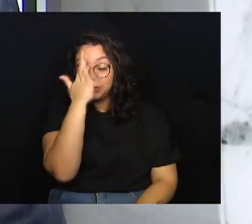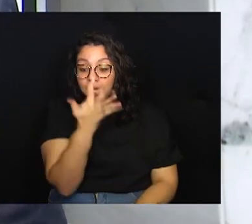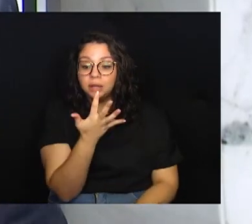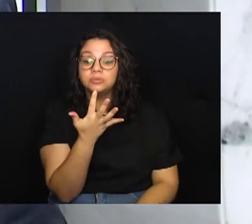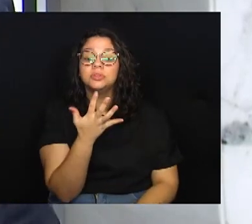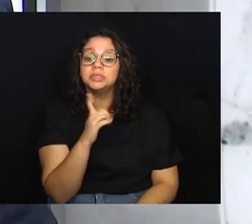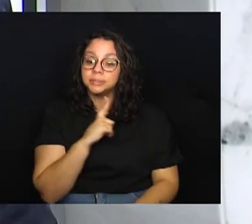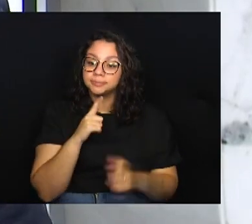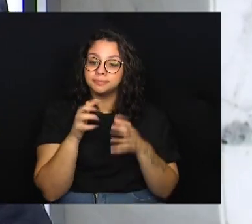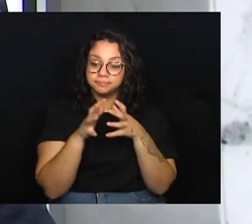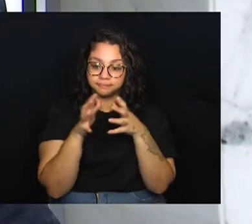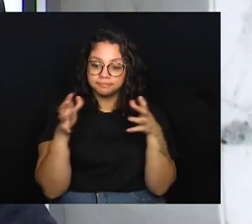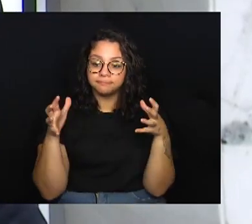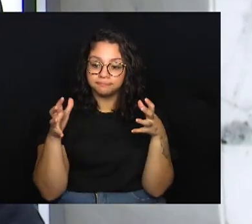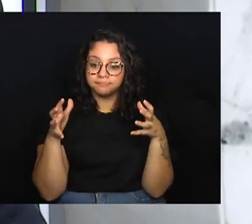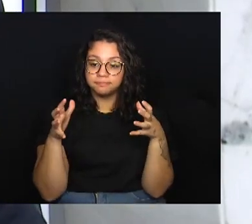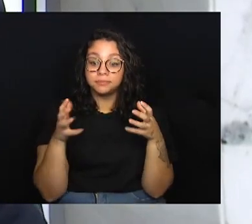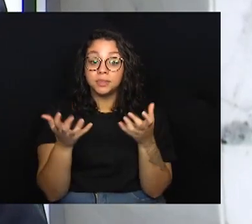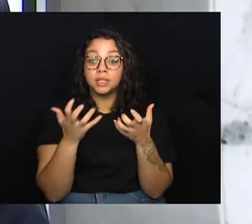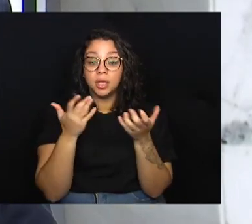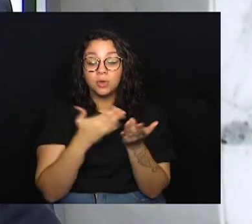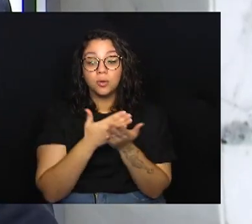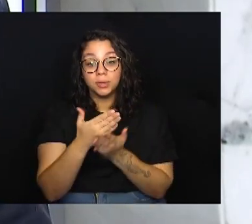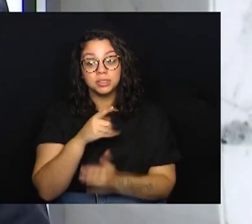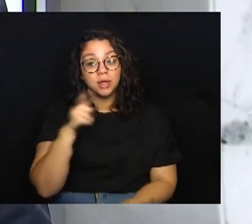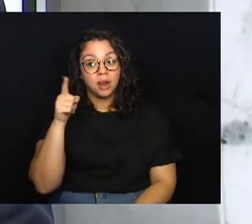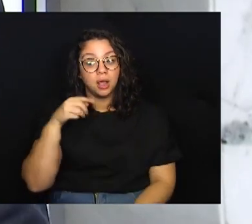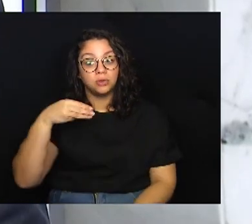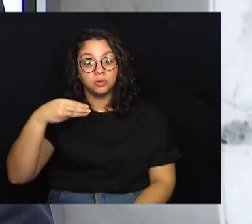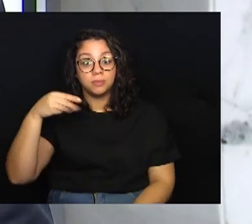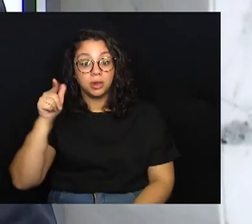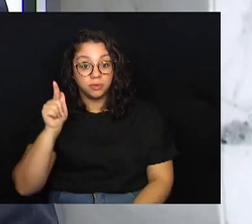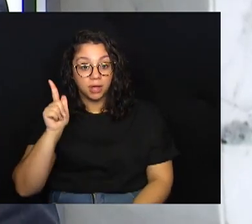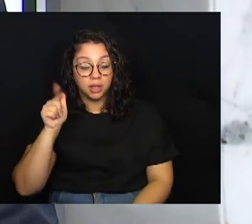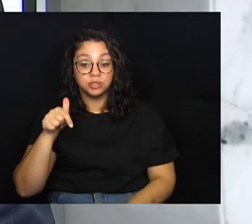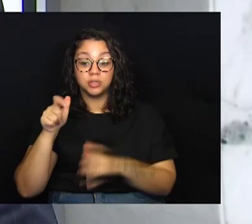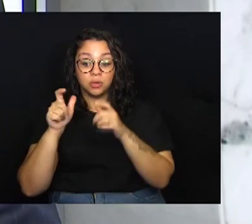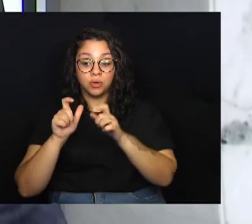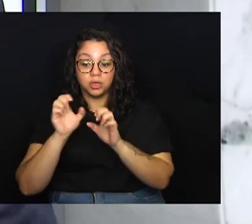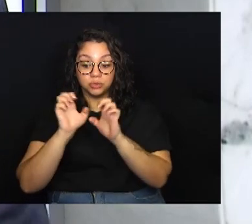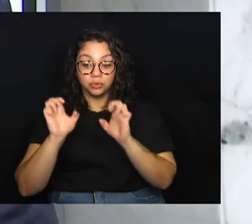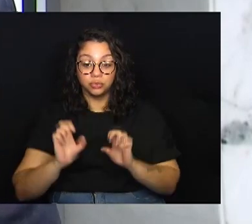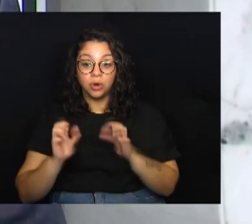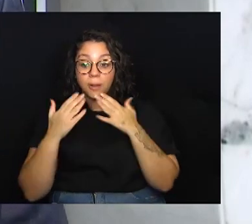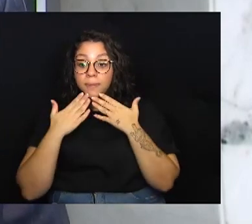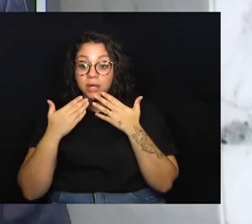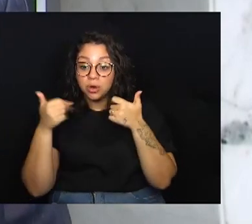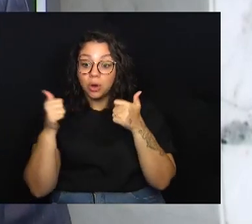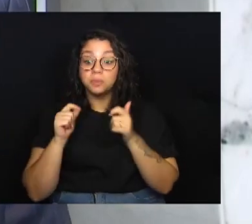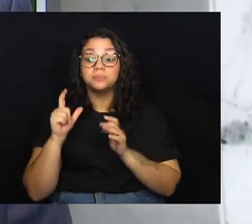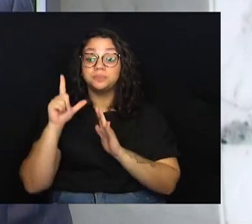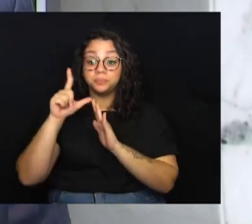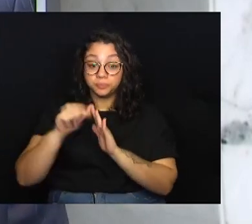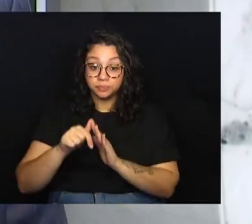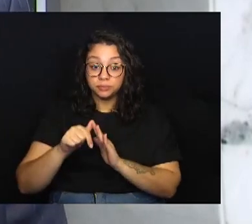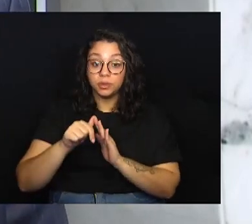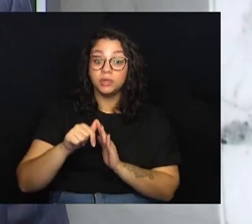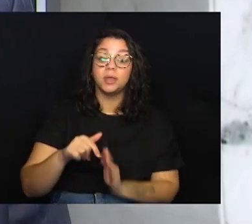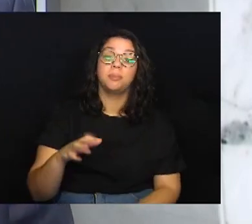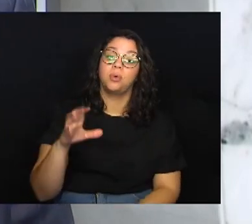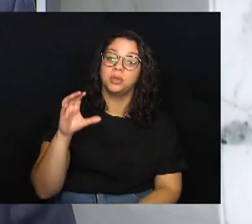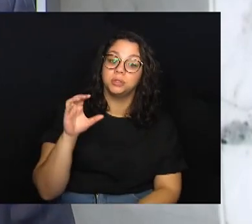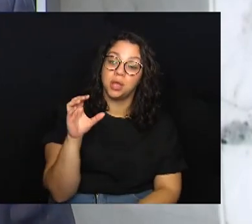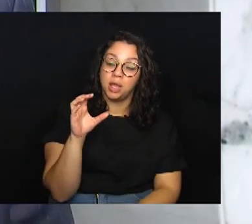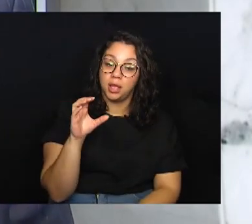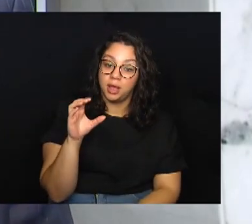vai ampliando. Então a gente quer começar no Mário Gatti, que é o lugar mais estruturado, depois nós passaremos para o Ouro Verde, para as